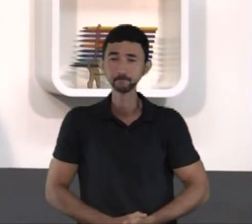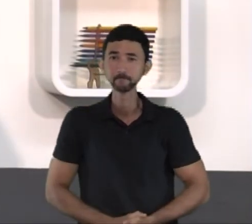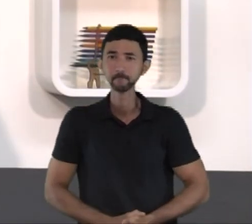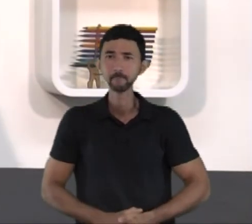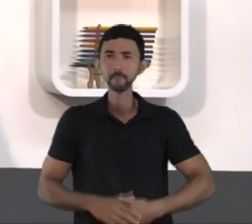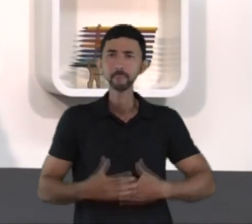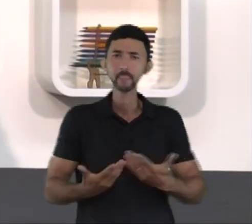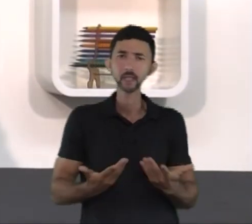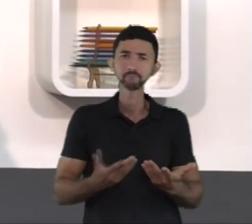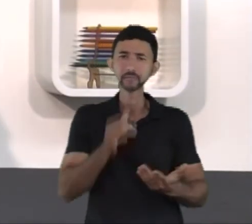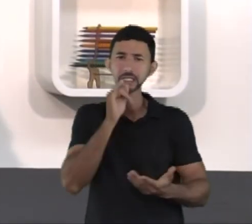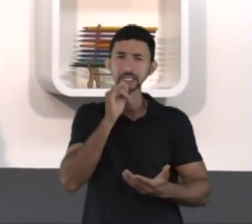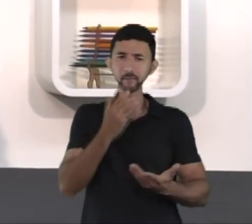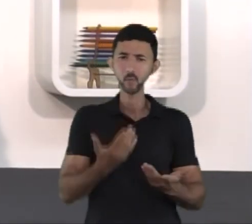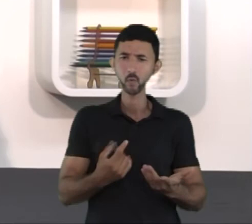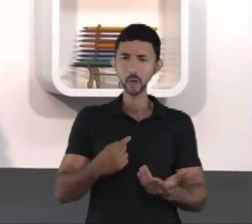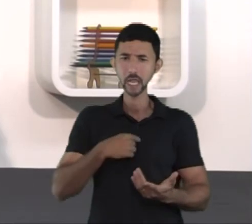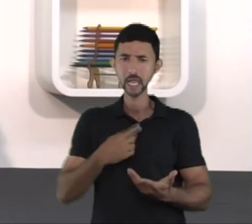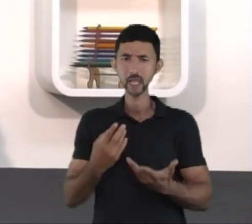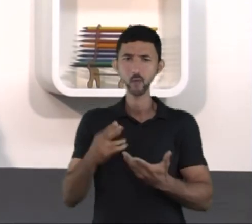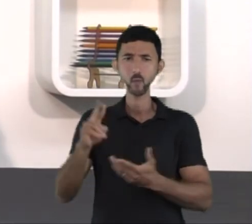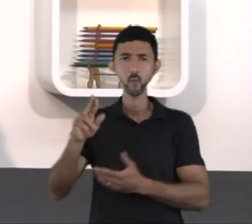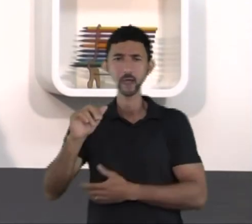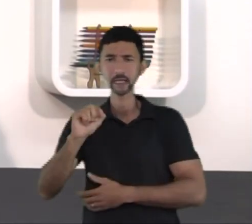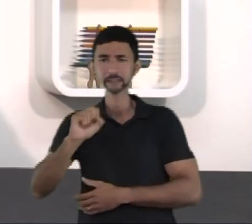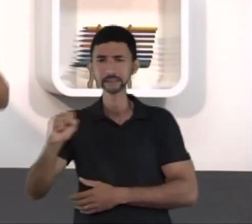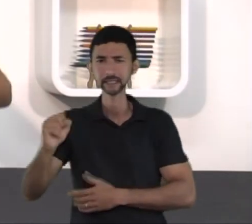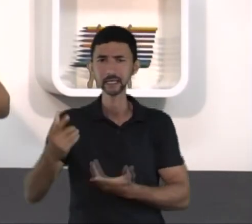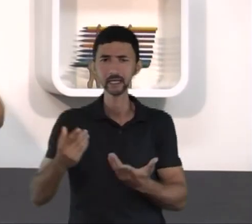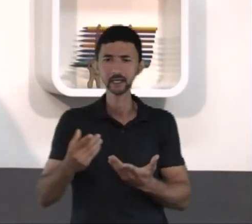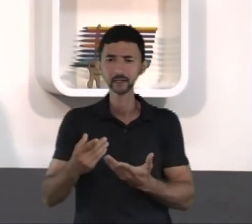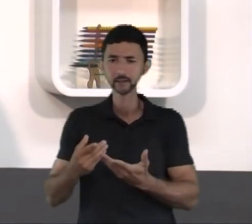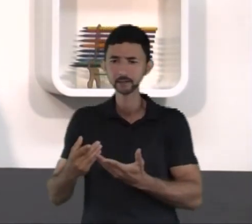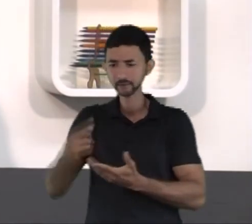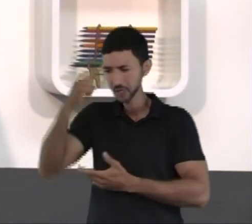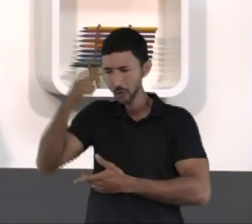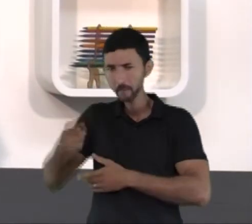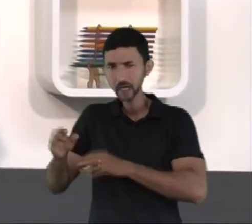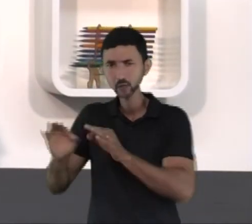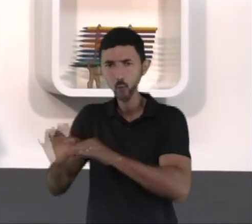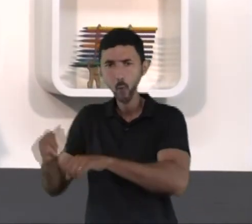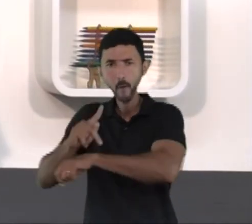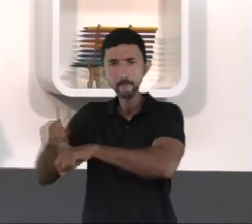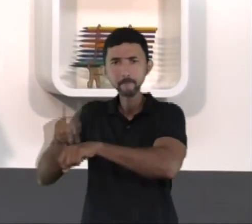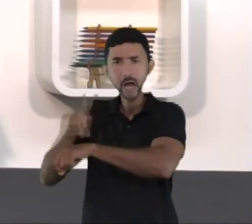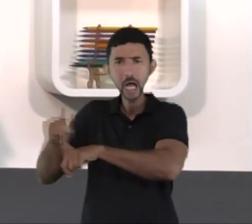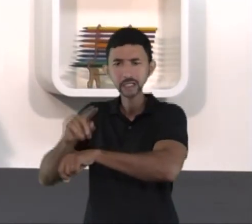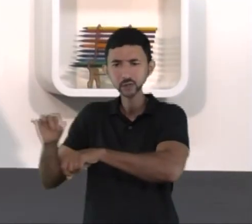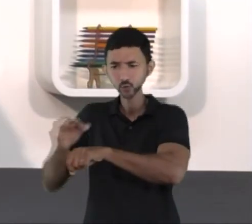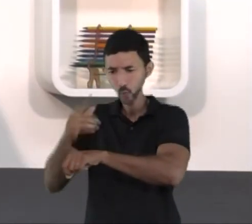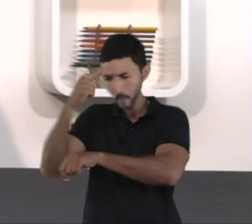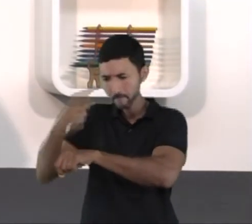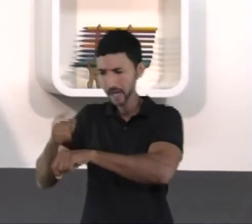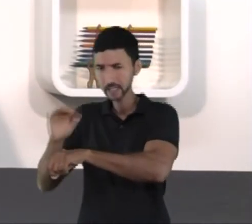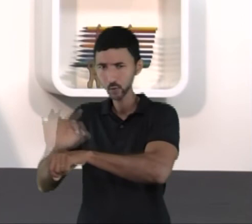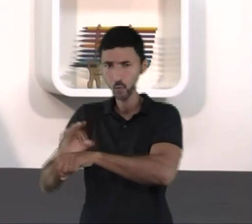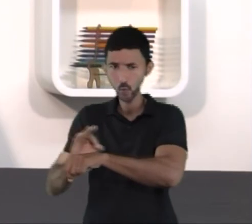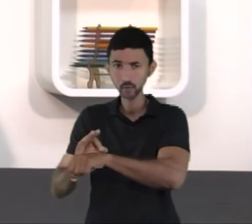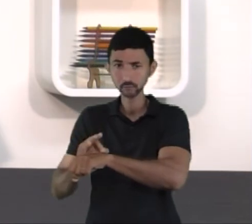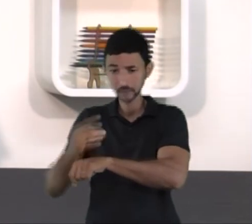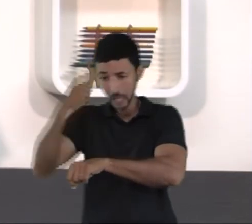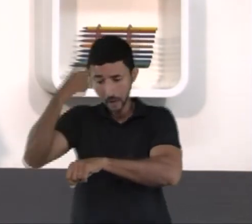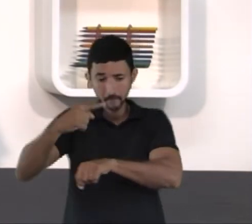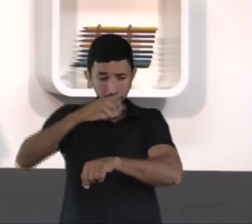Ora, se eu, União Soviética, eu controlo mais países no mundo, significa que eu vou ter hegemonia do